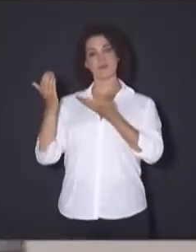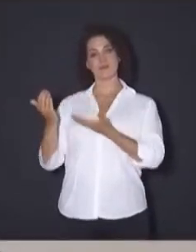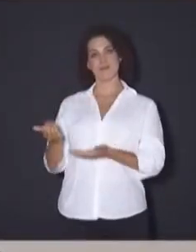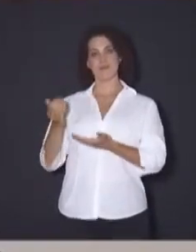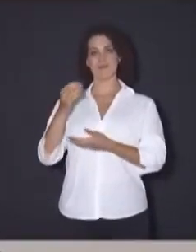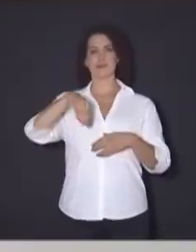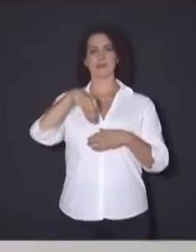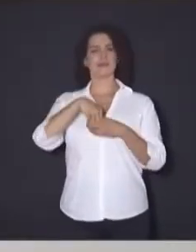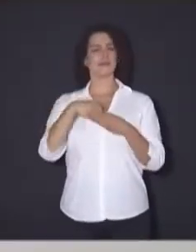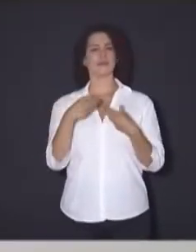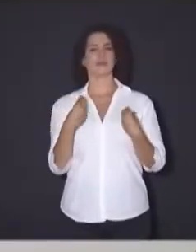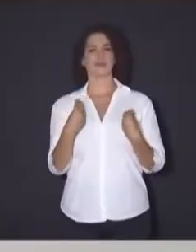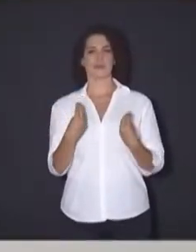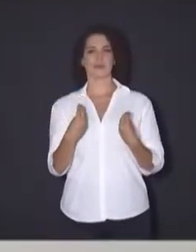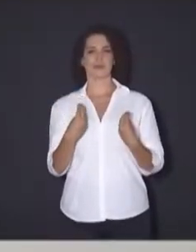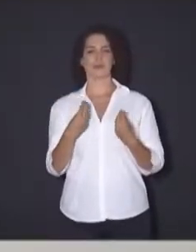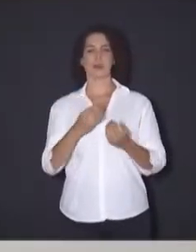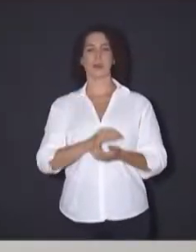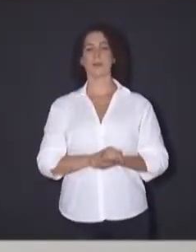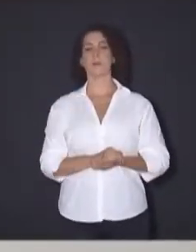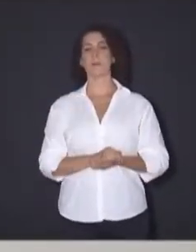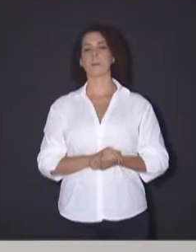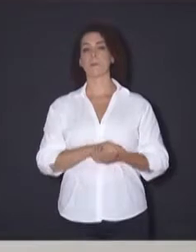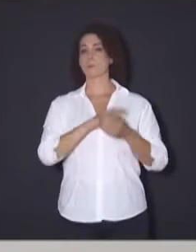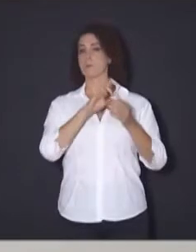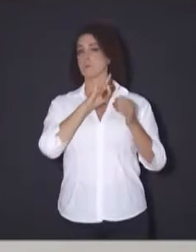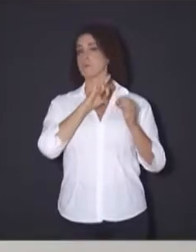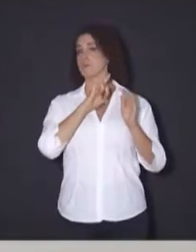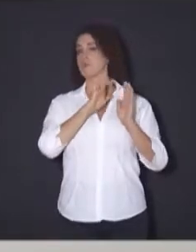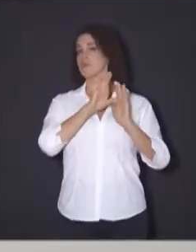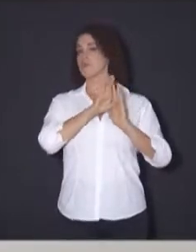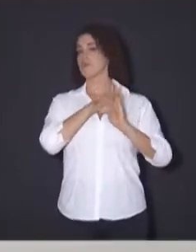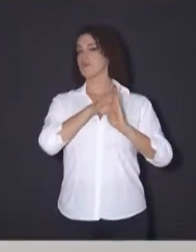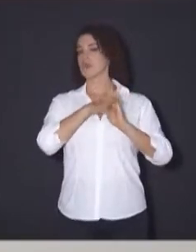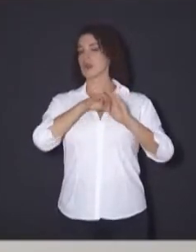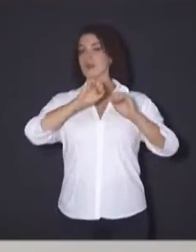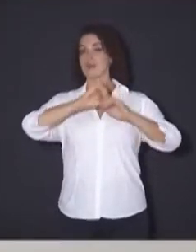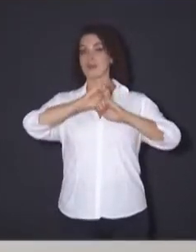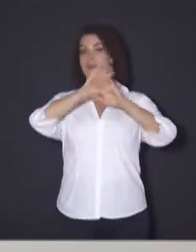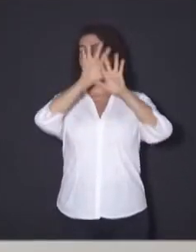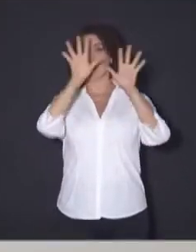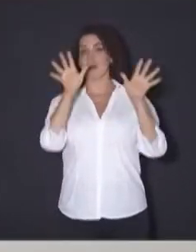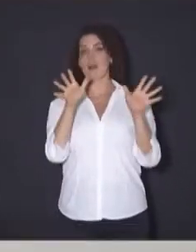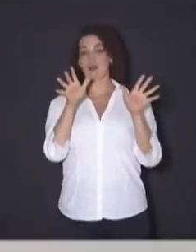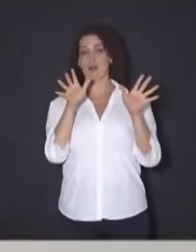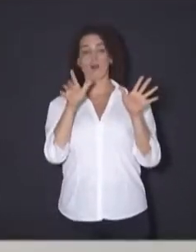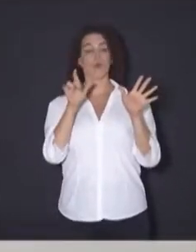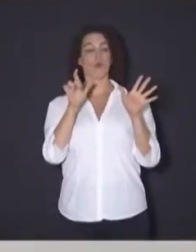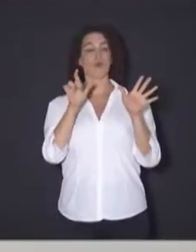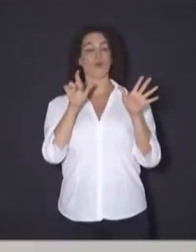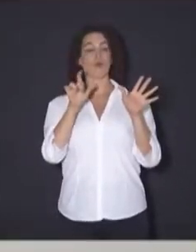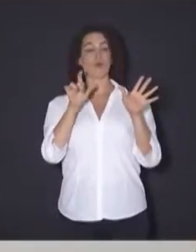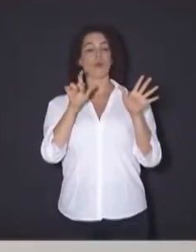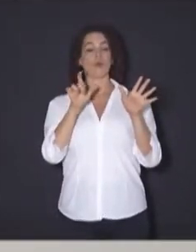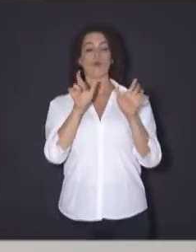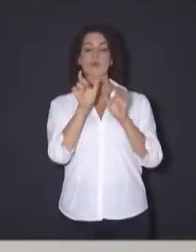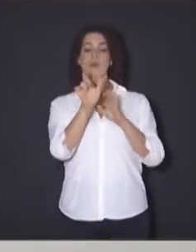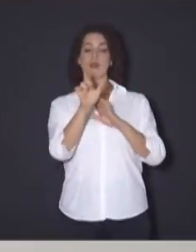juncal a gente tem um conceito muito claro geografia que a questão do espaço geográfico